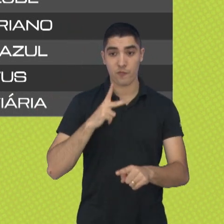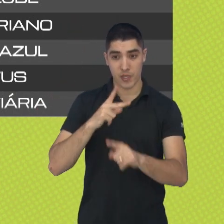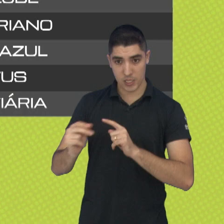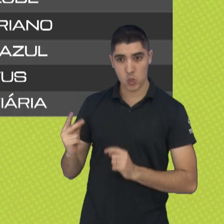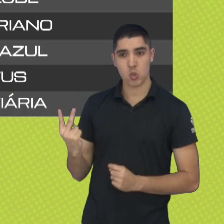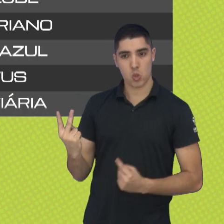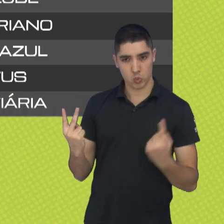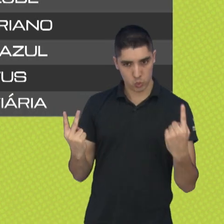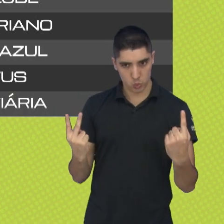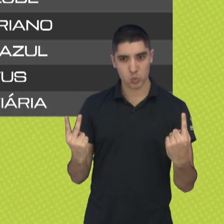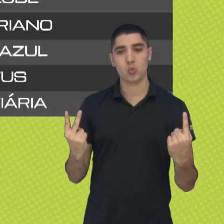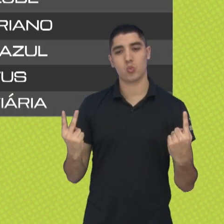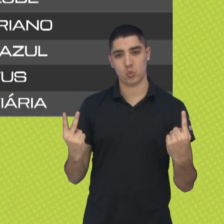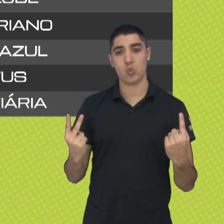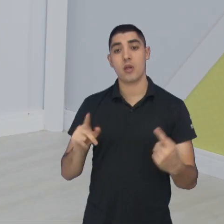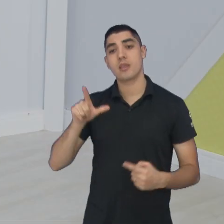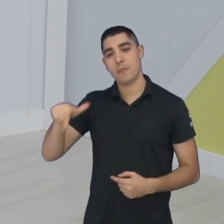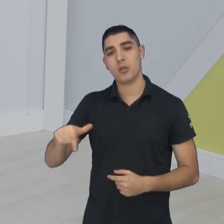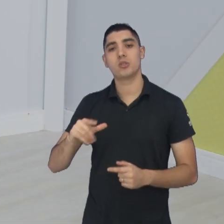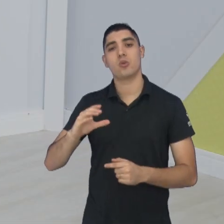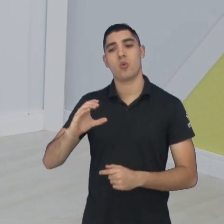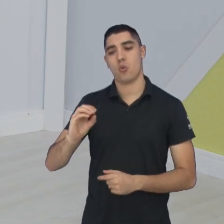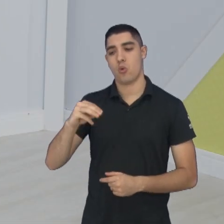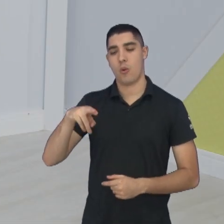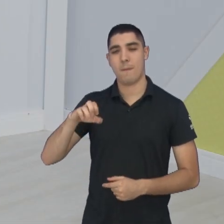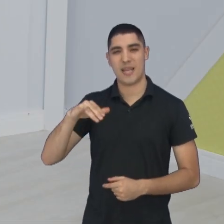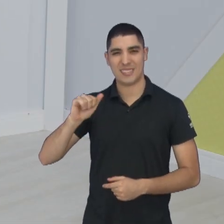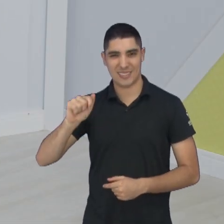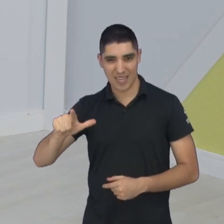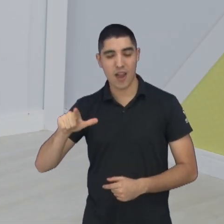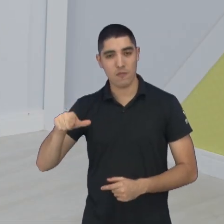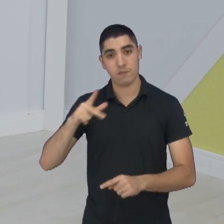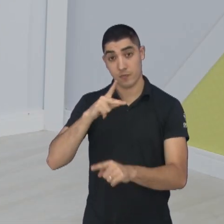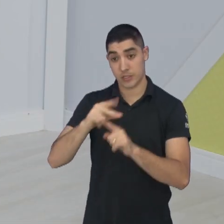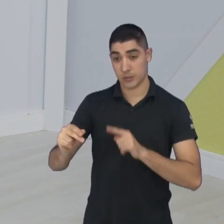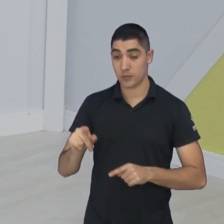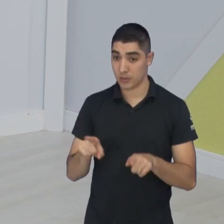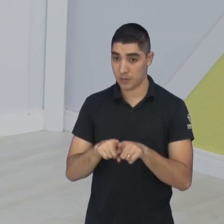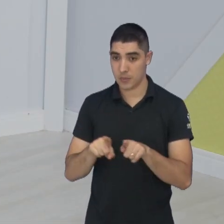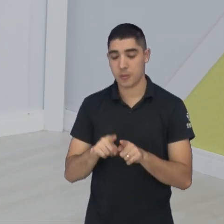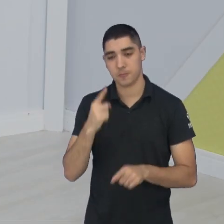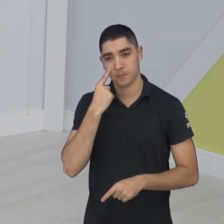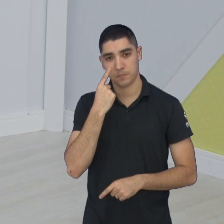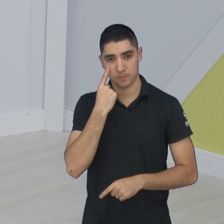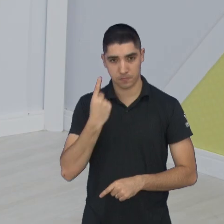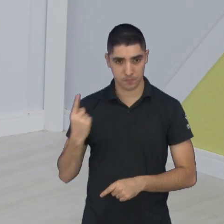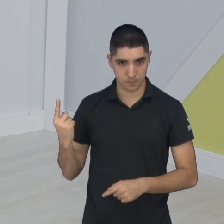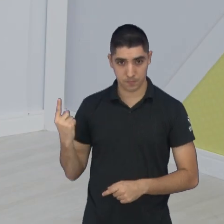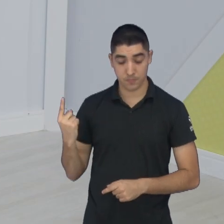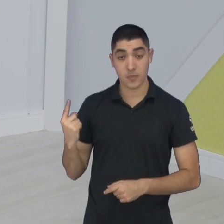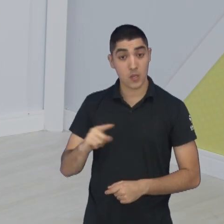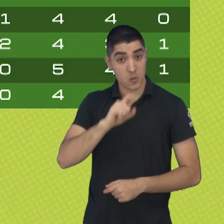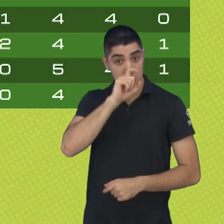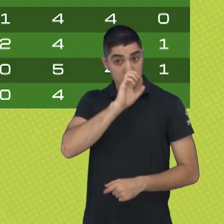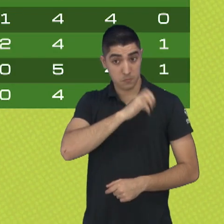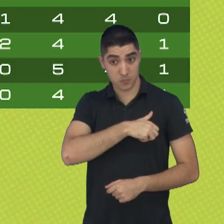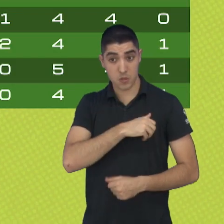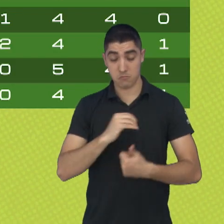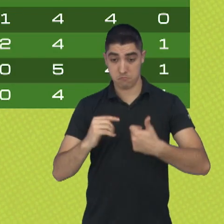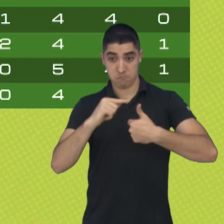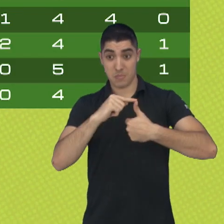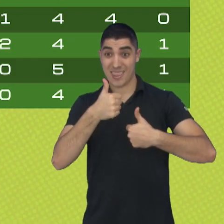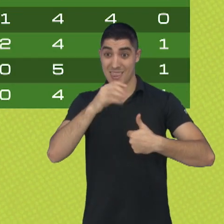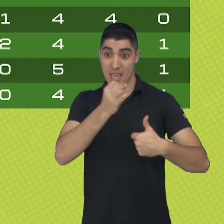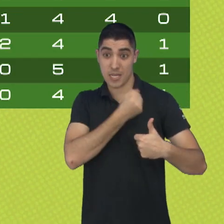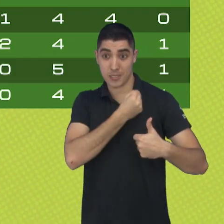ficou no empate com a Ferroviária 1-1. A classificação da Série A2 ficou da seguinte forma, com o São José líder lá em cima, isolado, olha só, 10